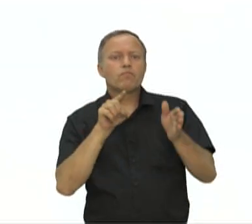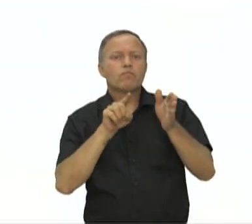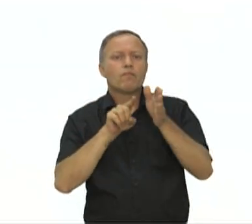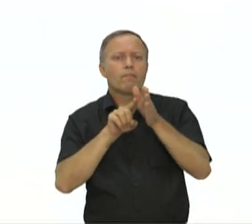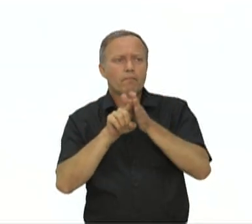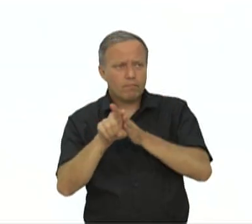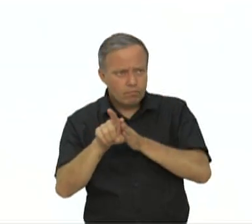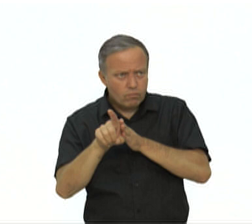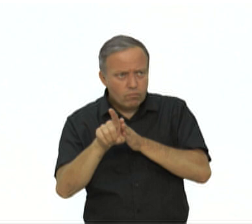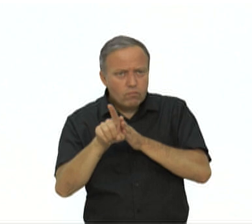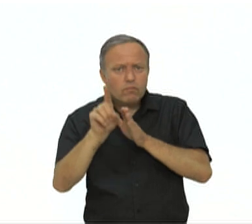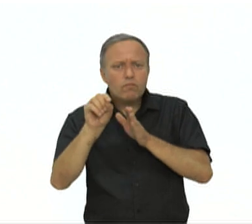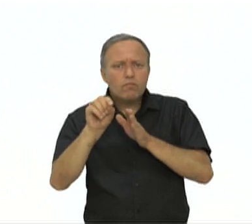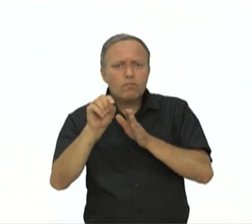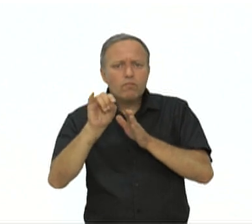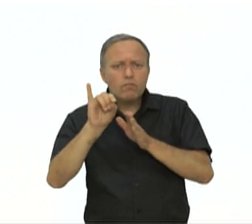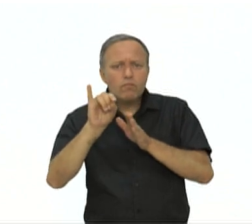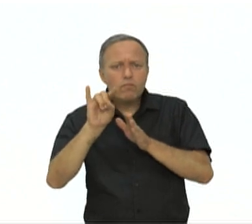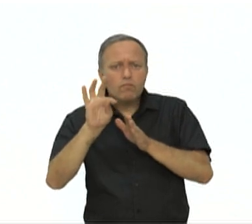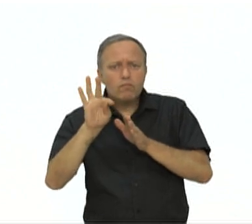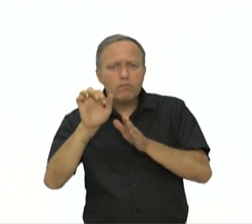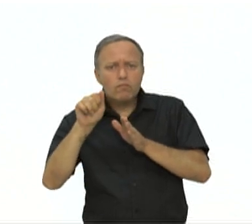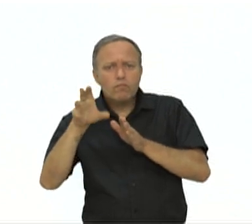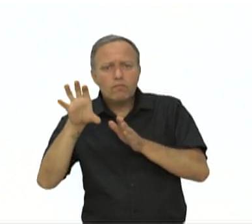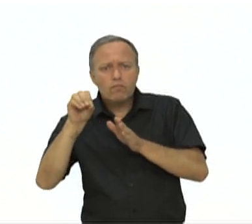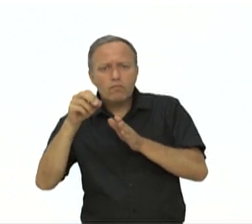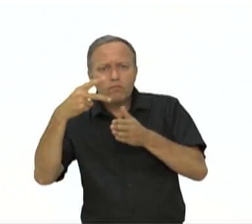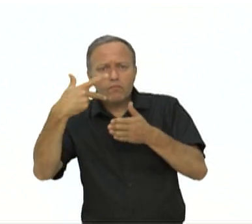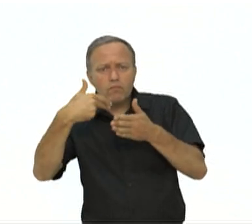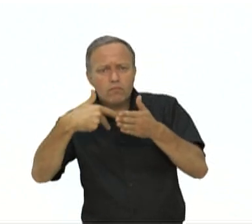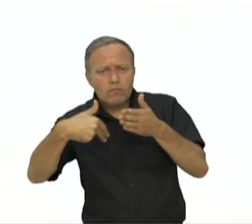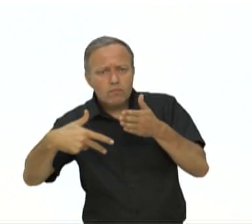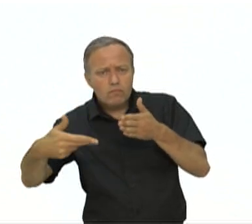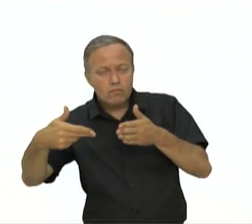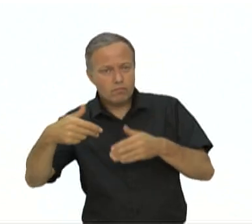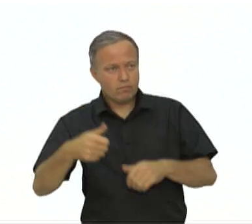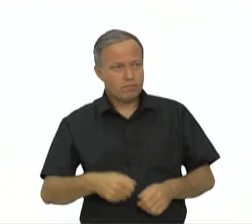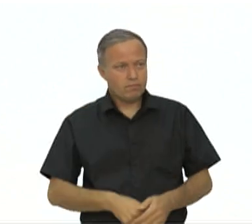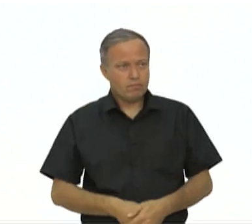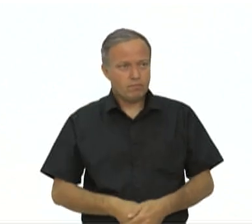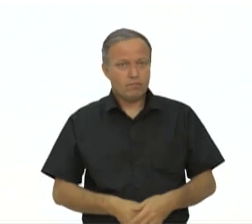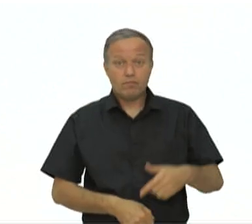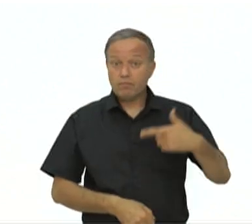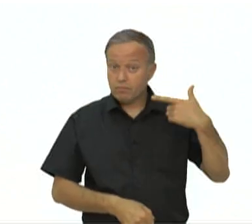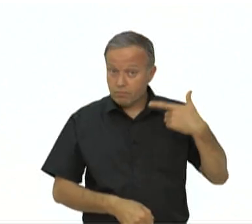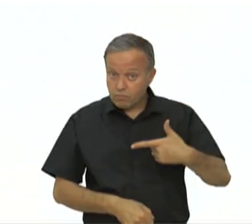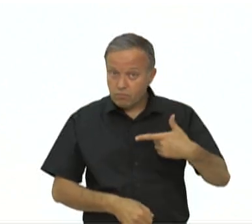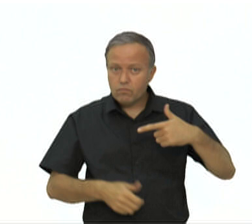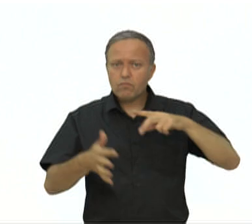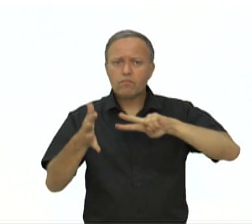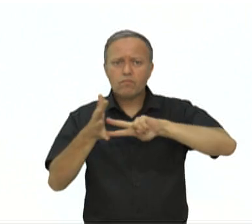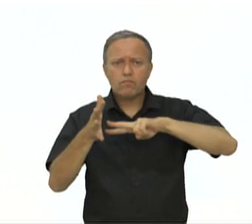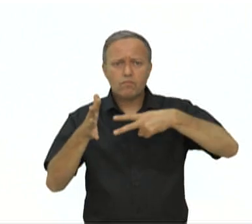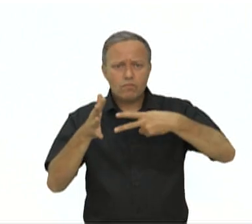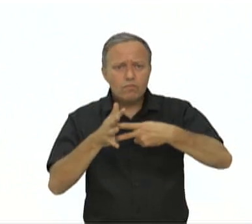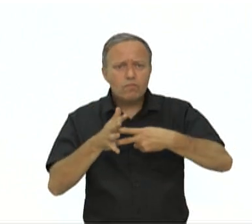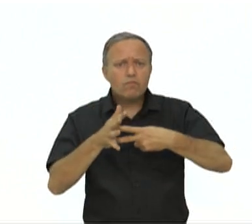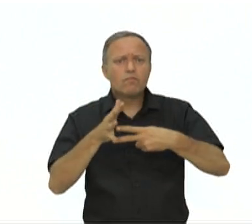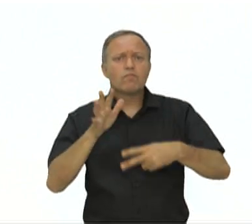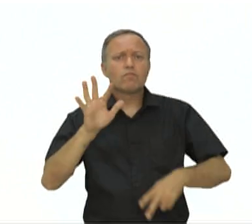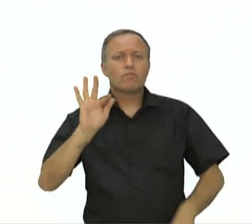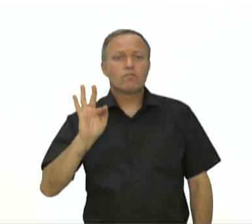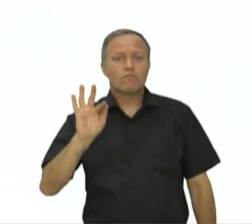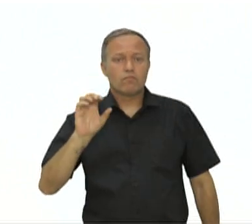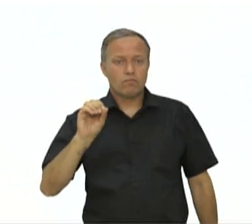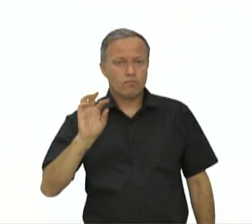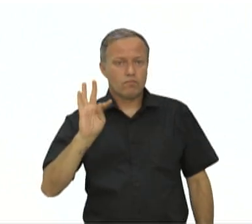artística? Esta é a questão número 1. Número 2. O que é uma fotoação? Pensa na